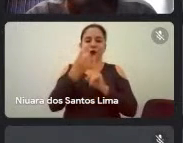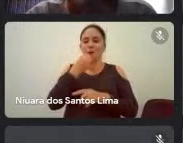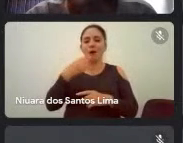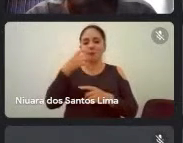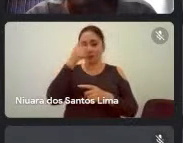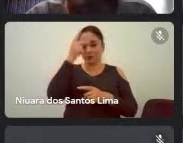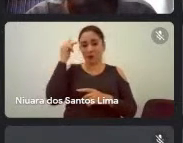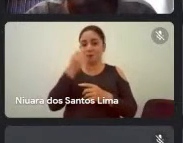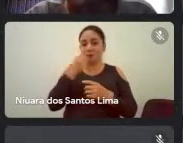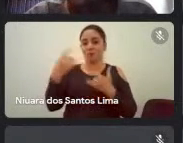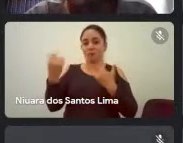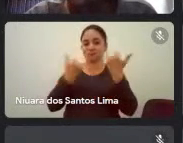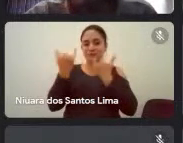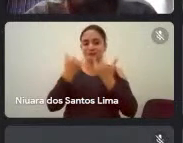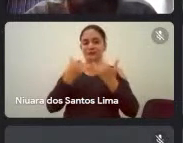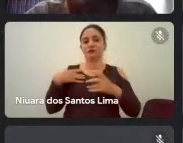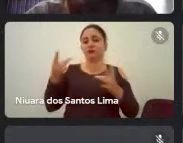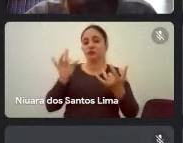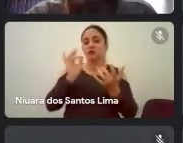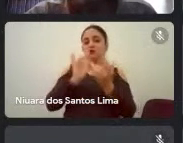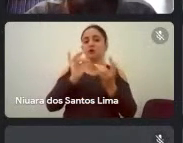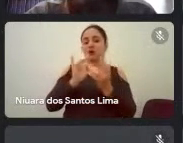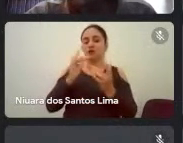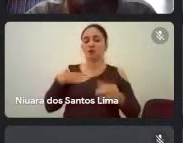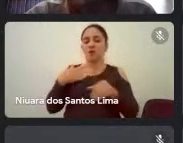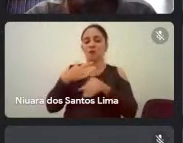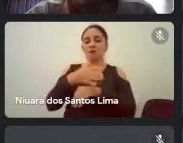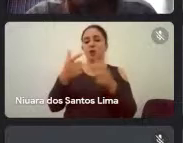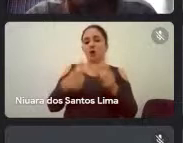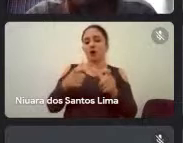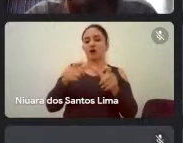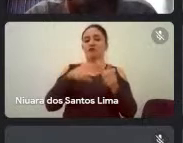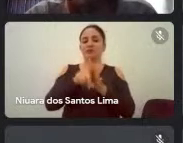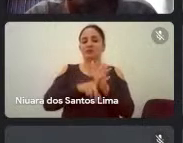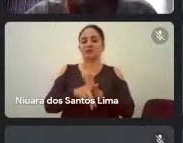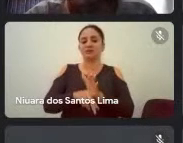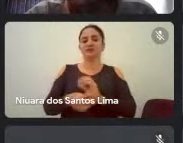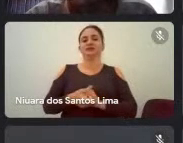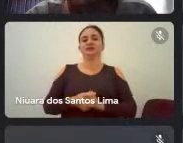não tem contato com o seu campo, com o seu campo